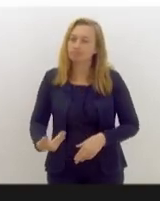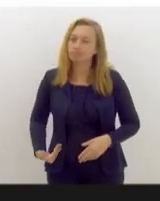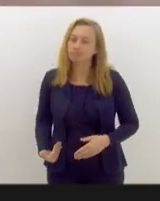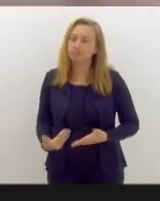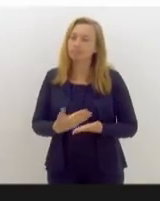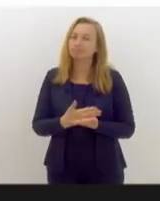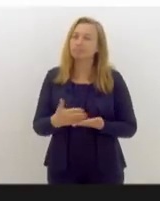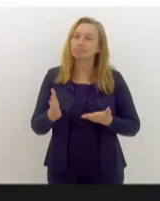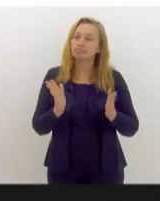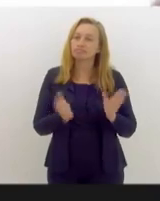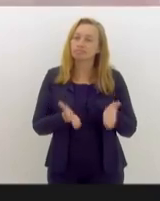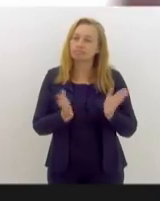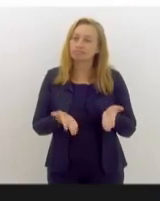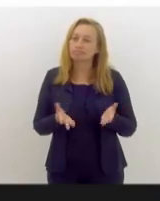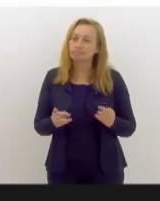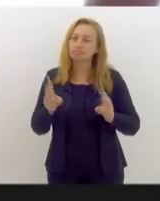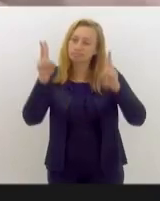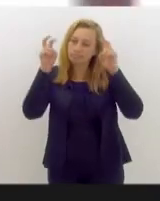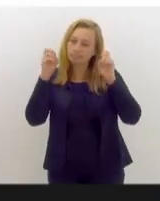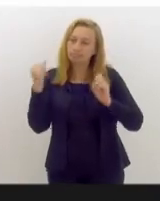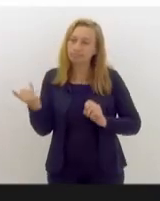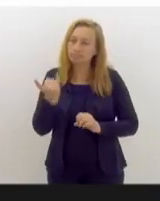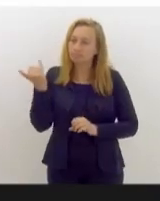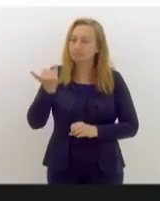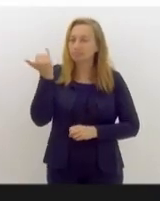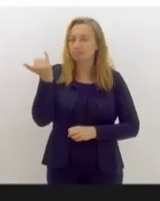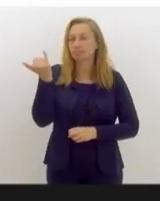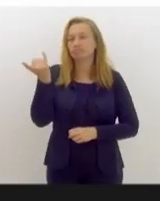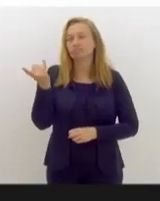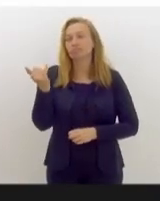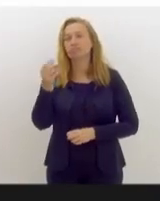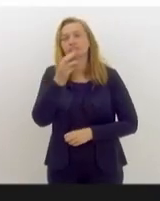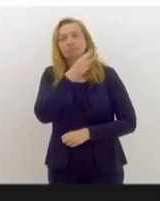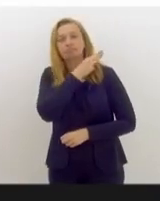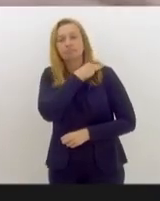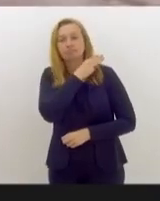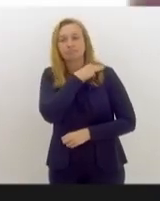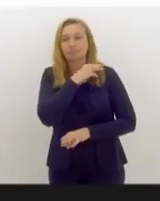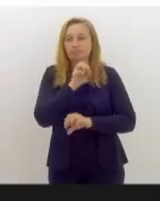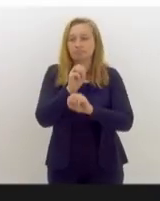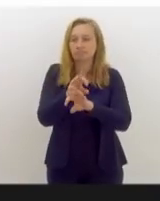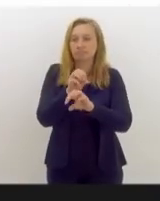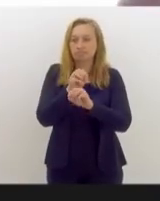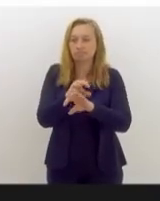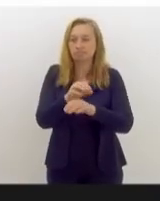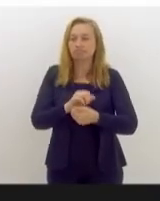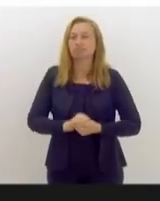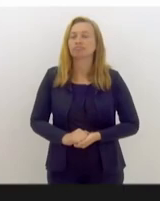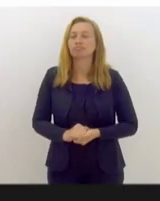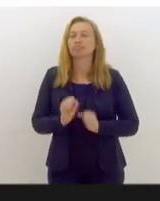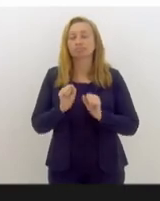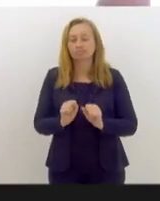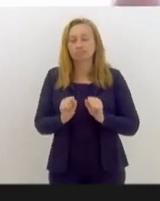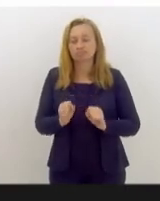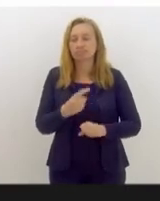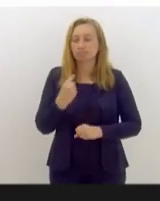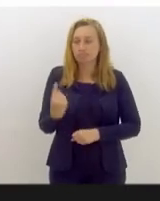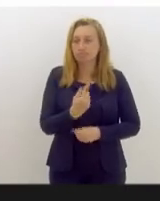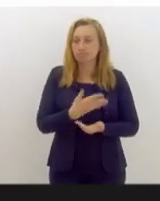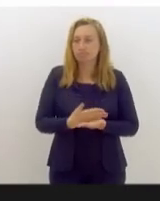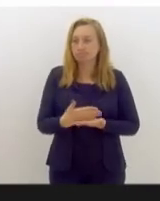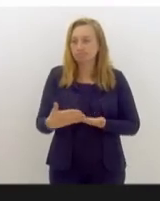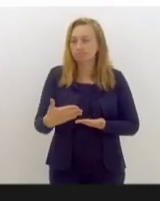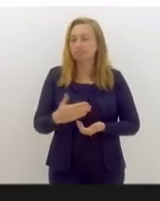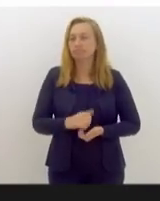começando hoje com um assunto importantíssimo, que é o ensino médio, que nós possamos